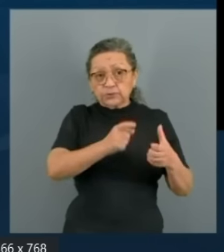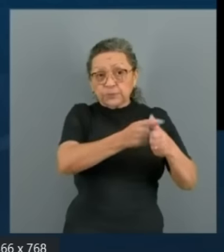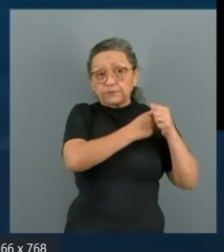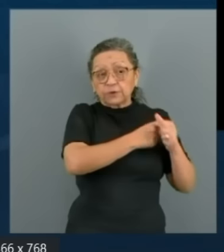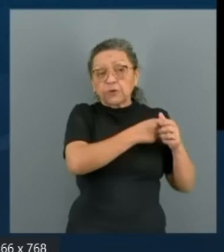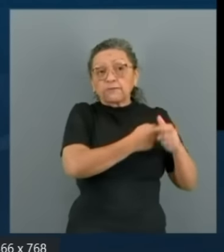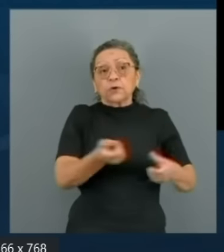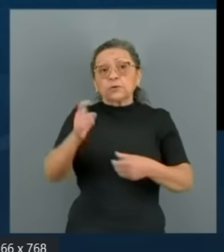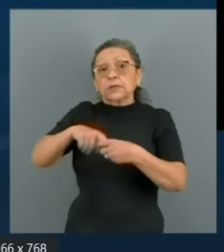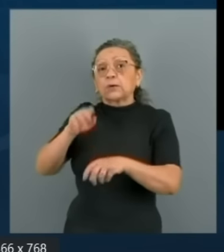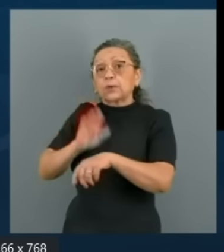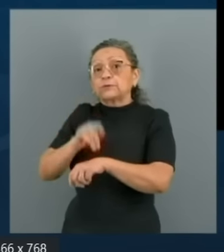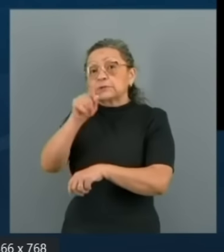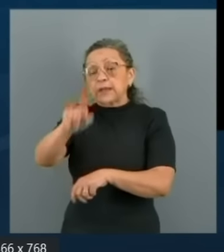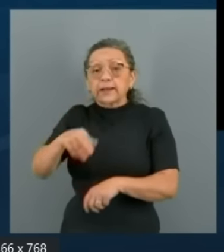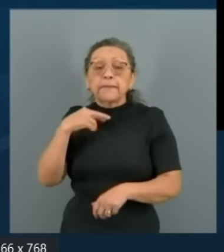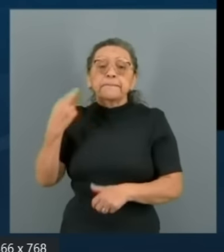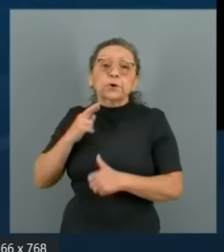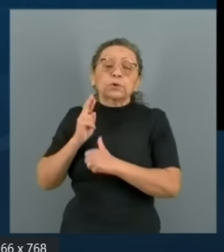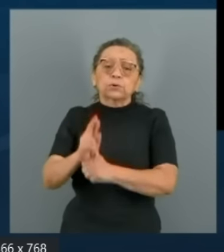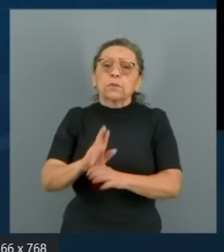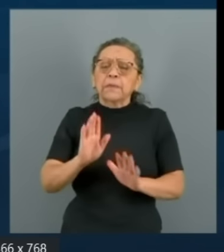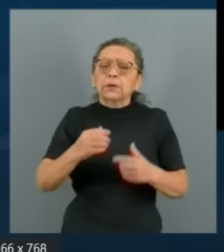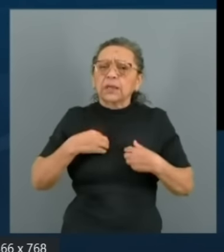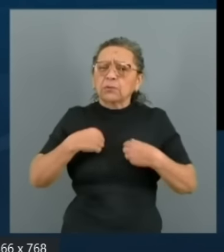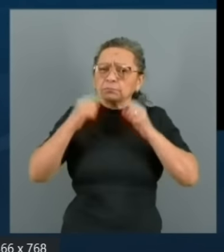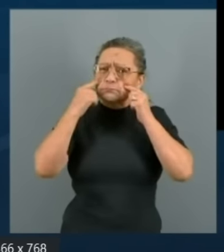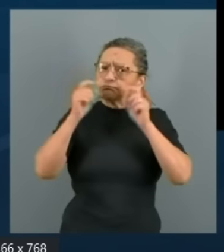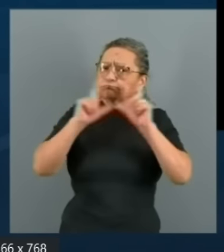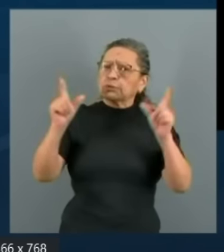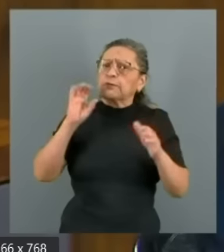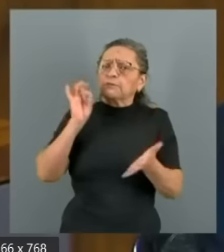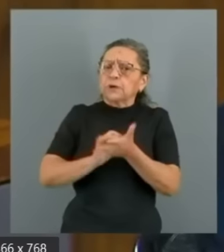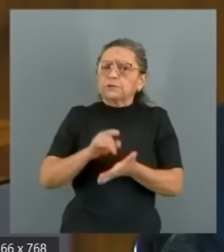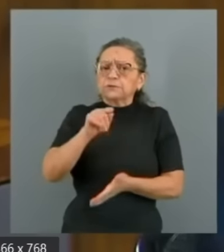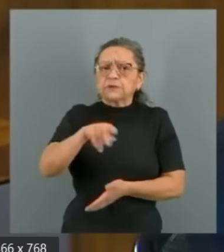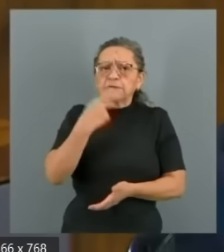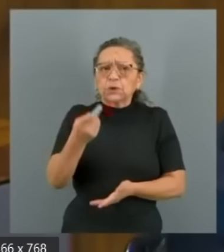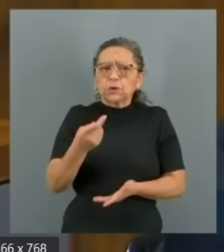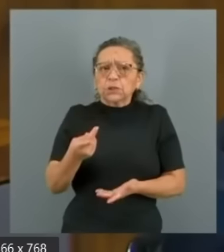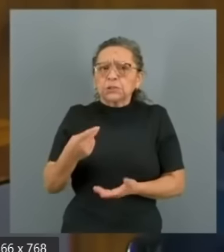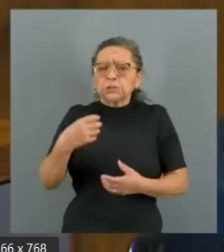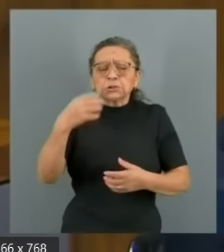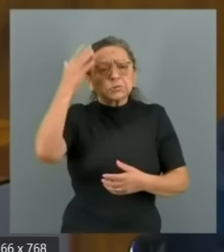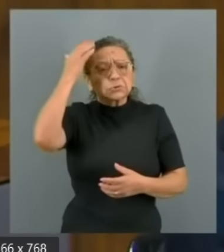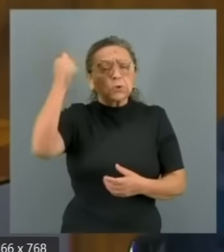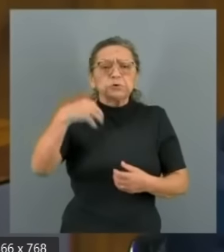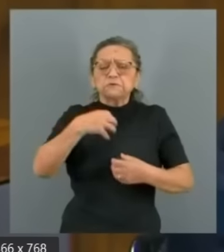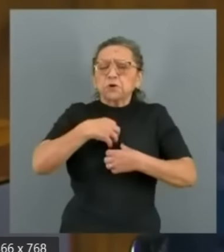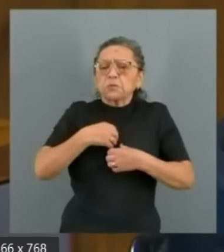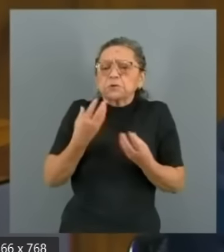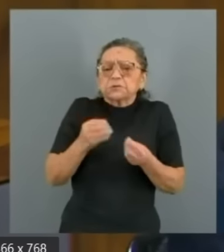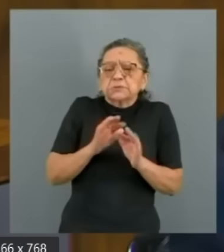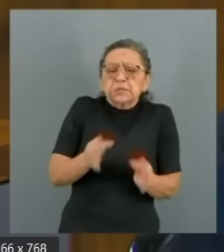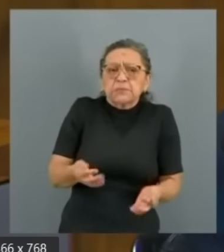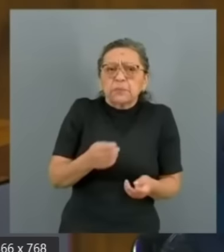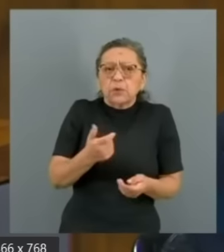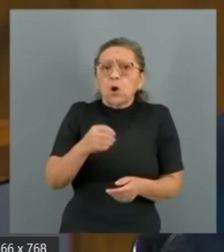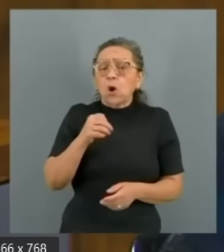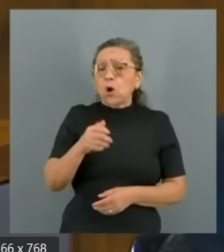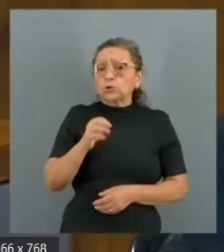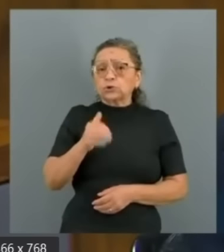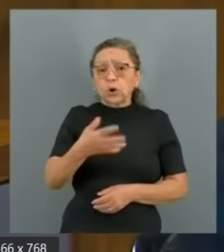senhor era procurador. O que me chamou a atenção foi o fato do senhor dizer que soube de forma incipiente. Olha, só tinham 40